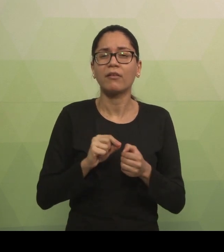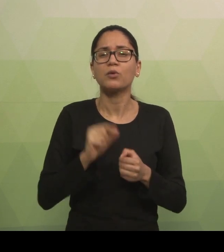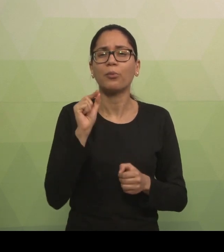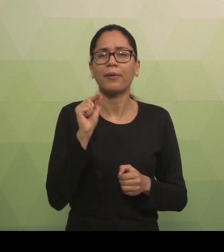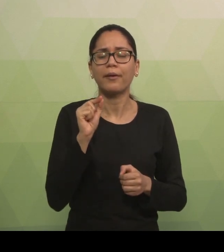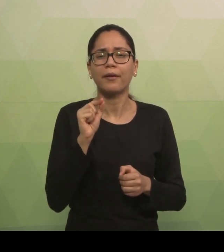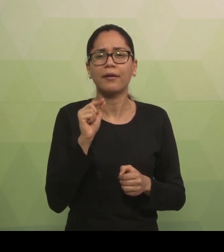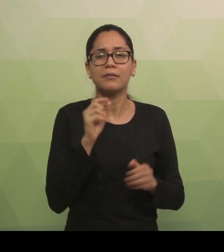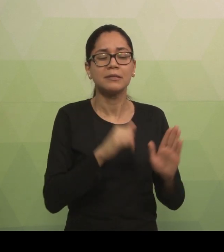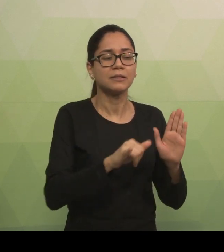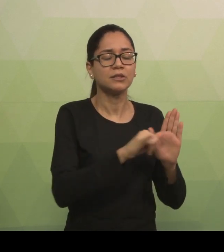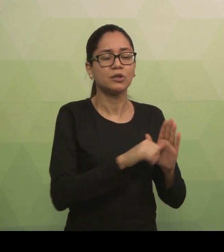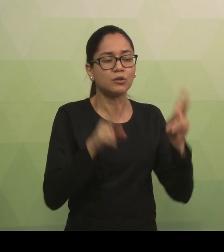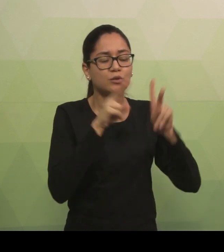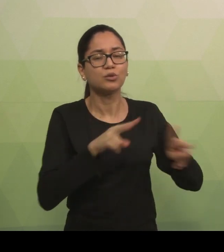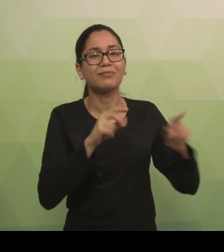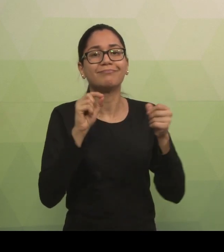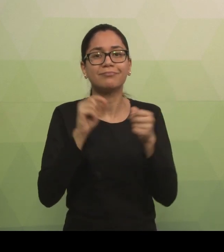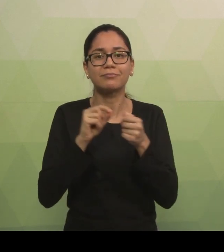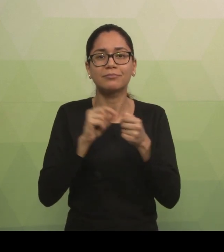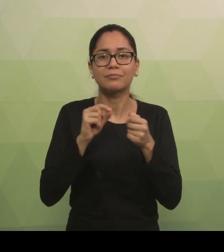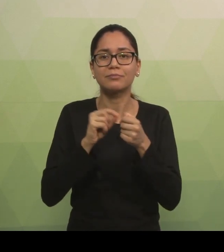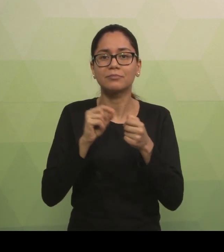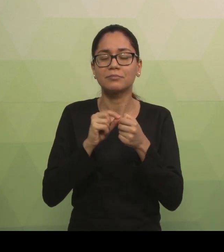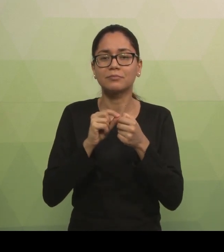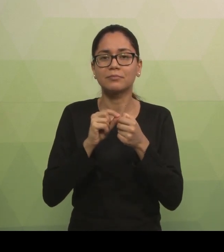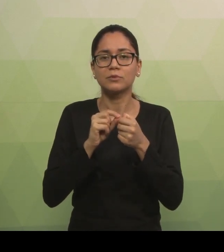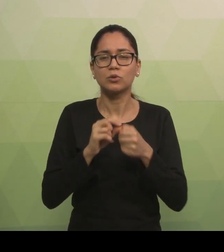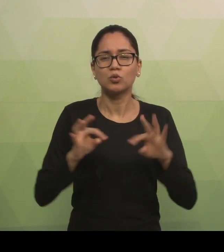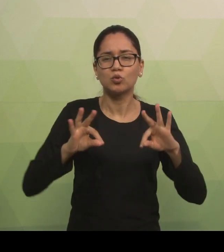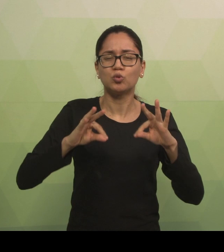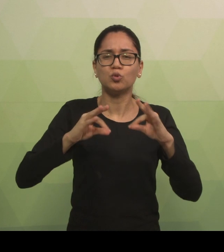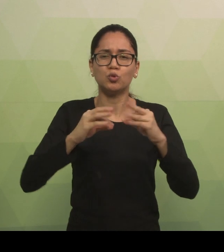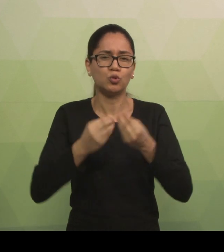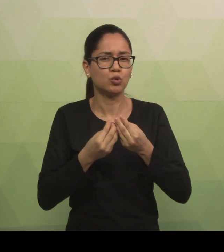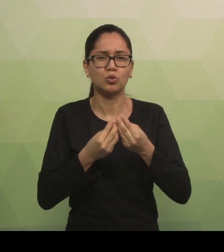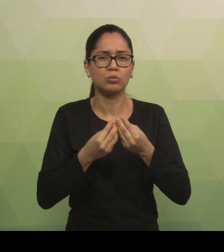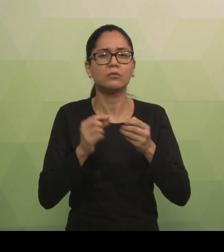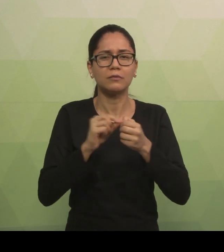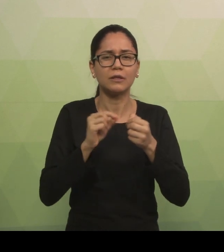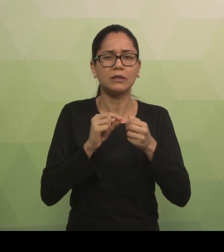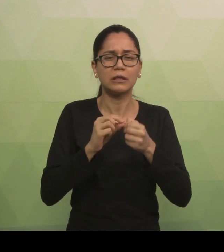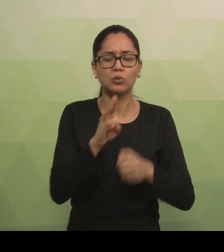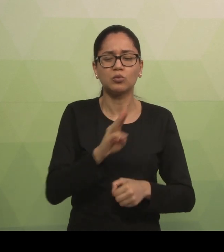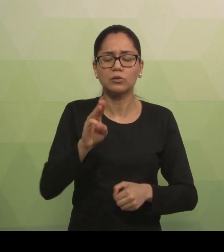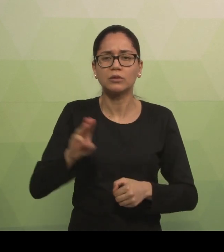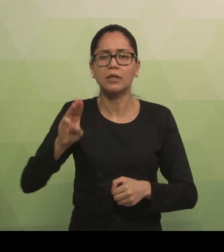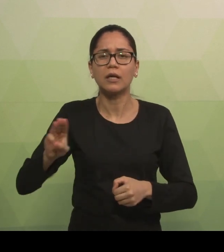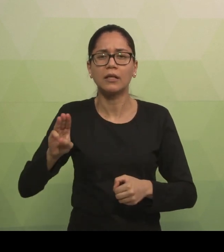de elementos, nos quais teremos oportunidade de conhecer detalhadamente na próxima aula.